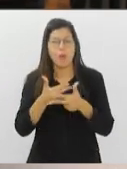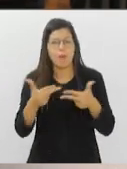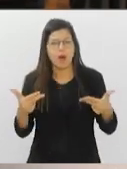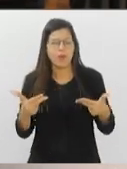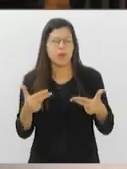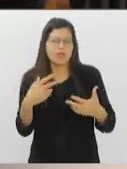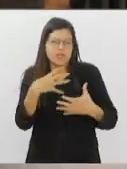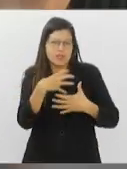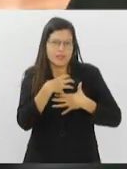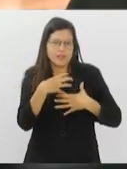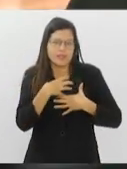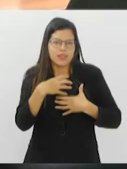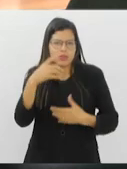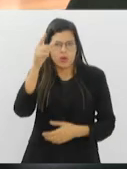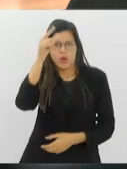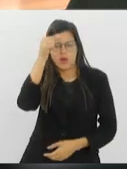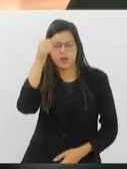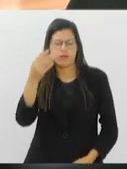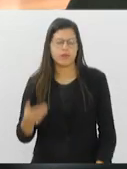nos conforta.